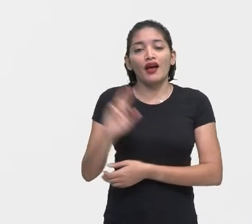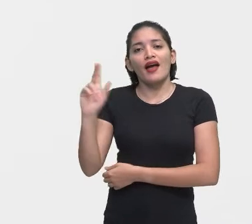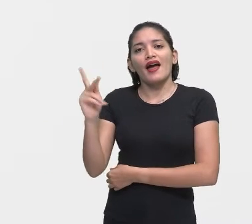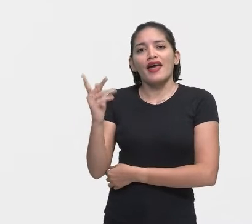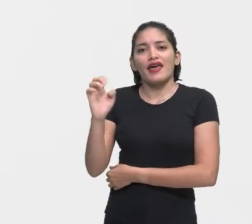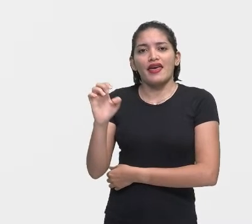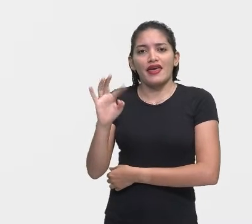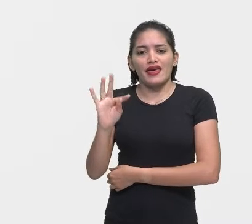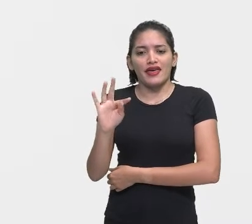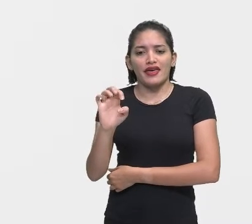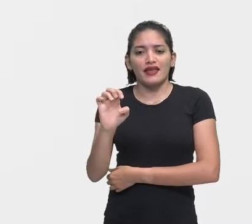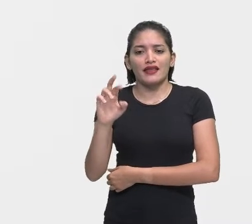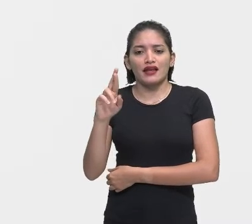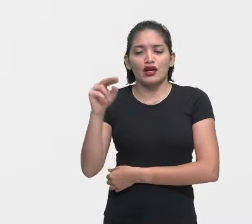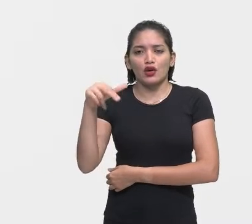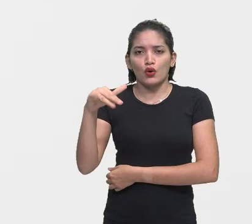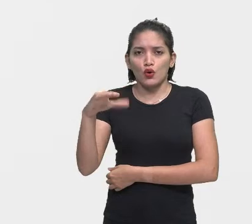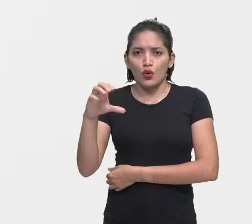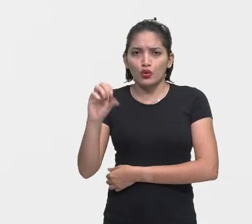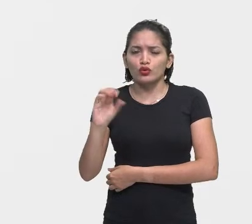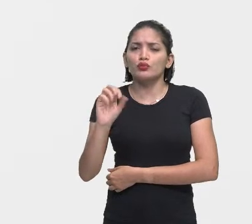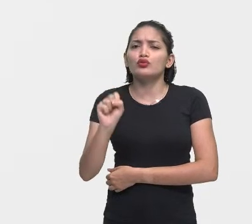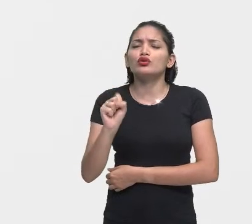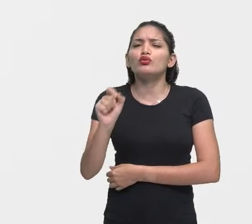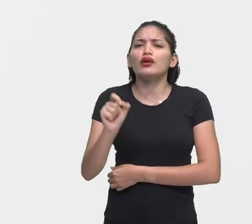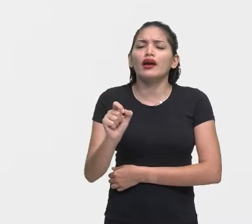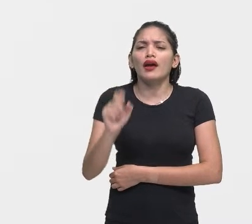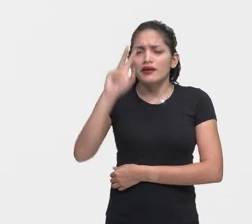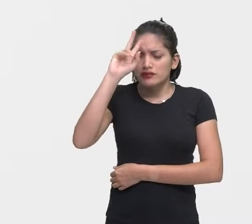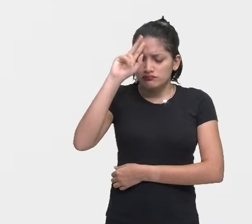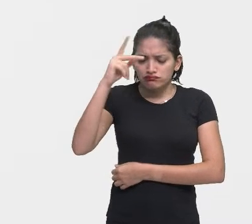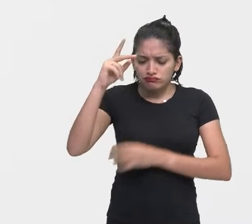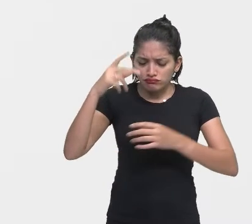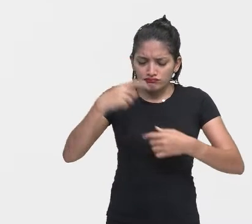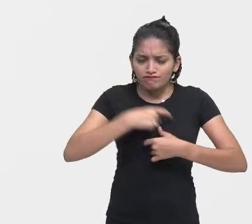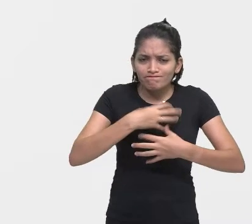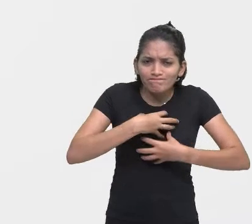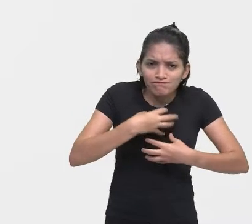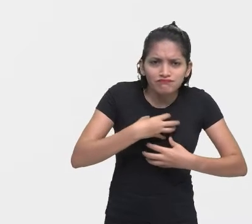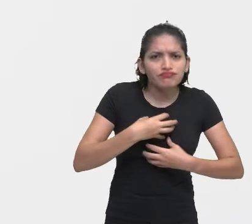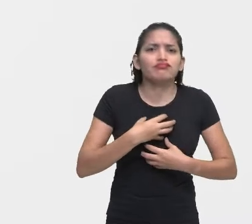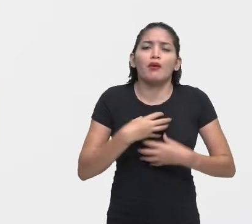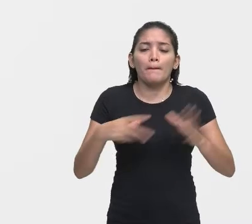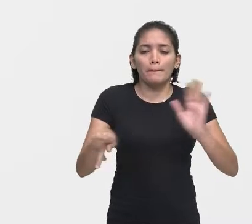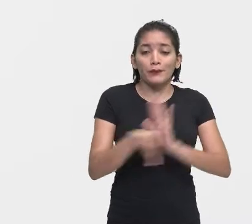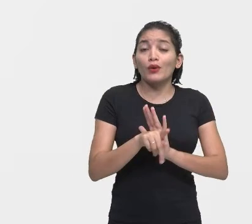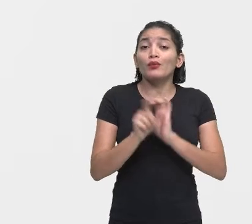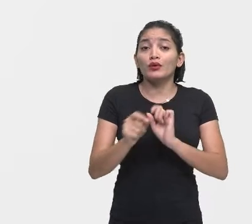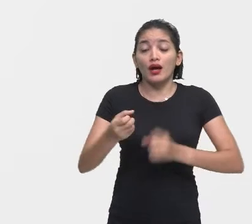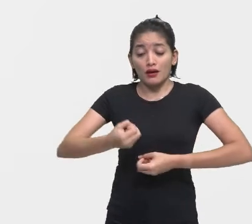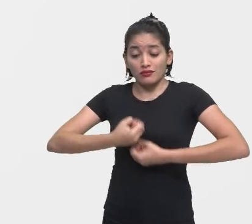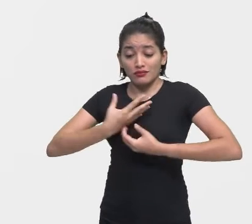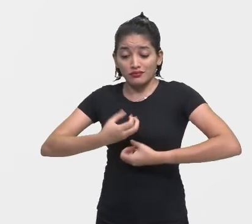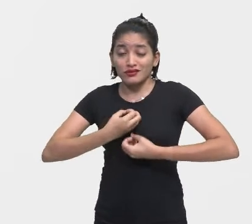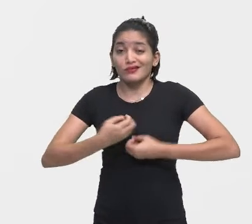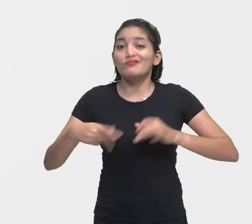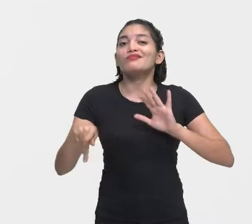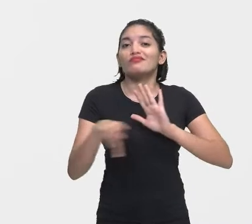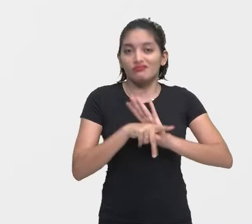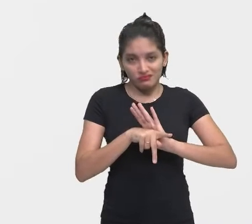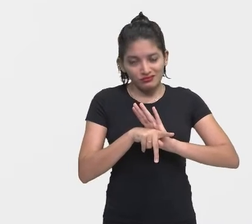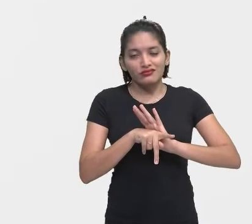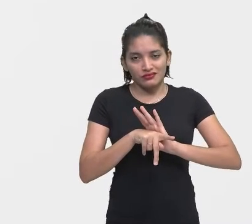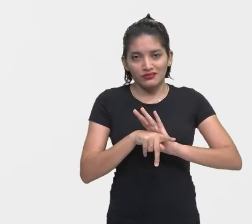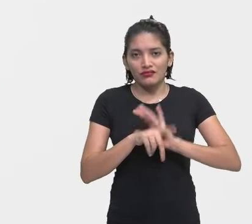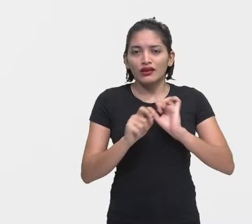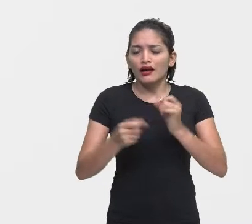heterônimos, né? Com personalidades próprias, poetas com individualidades próprias, né?